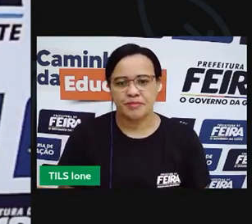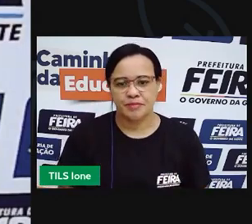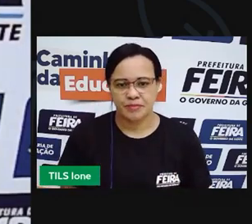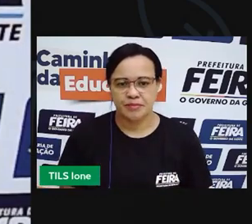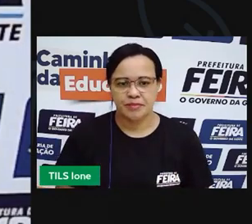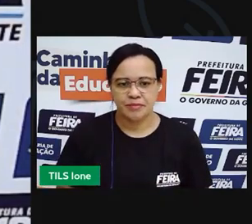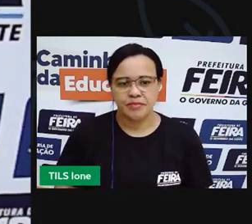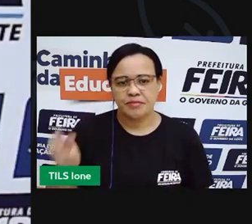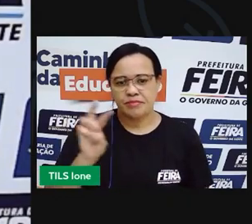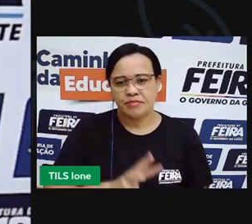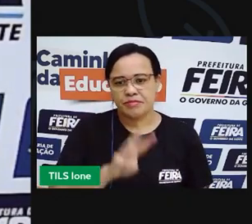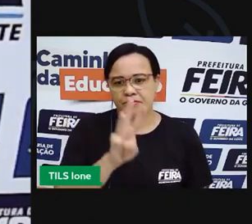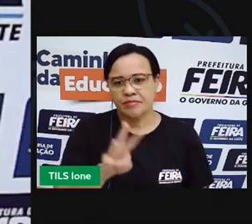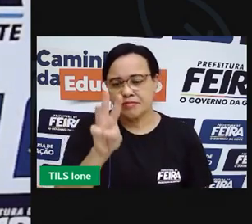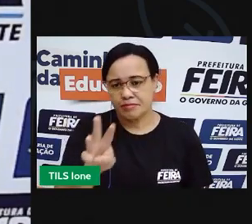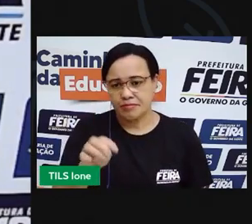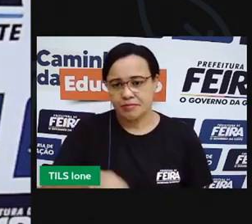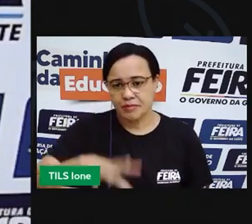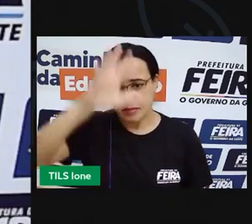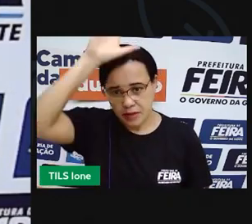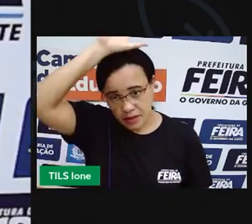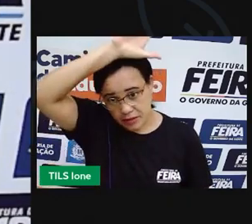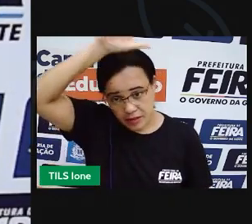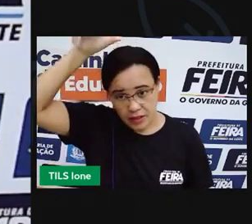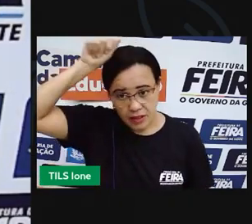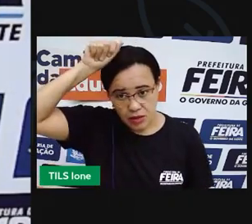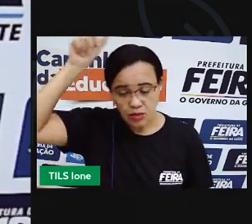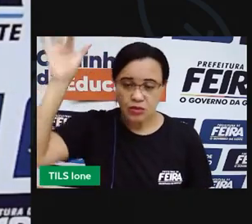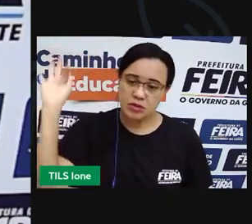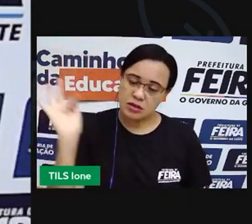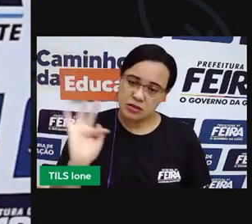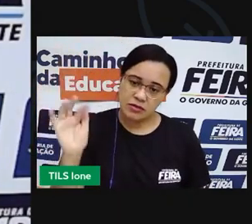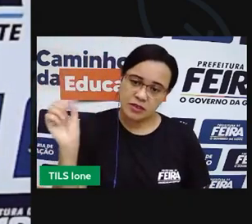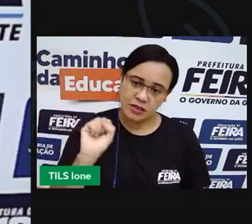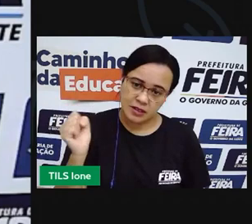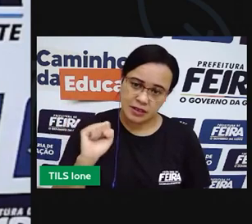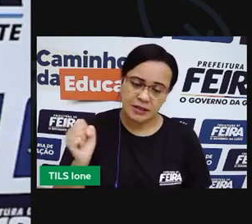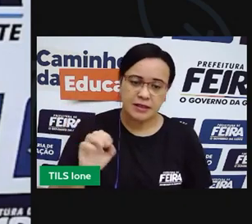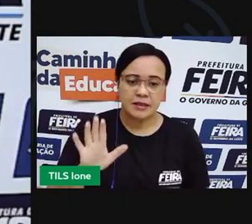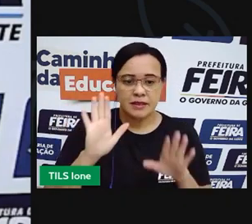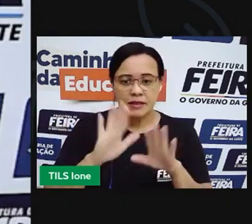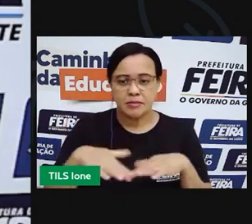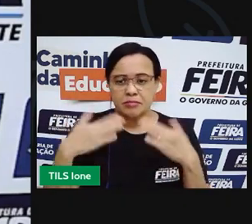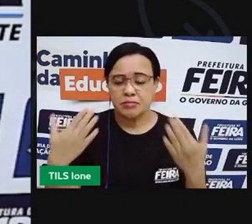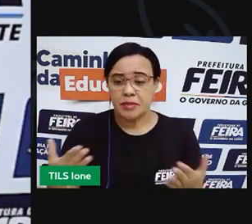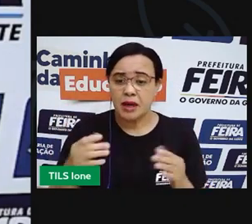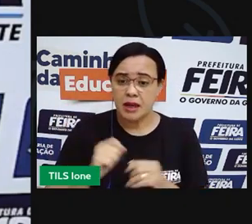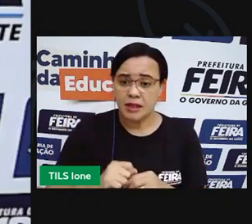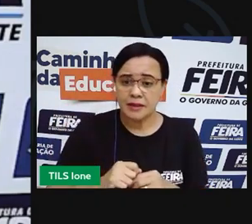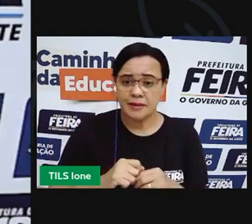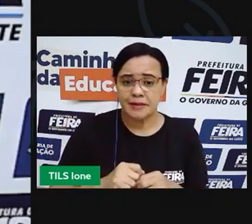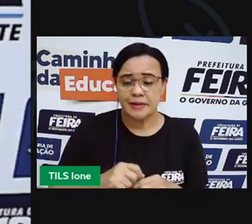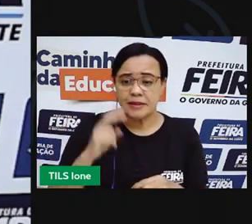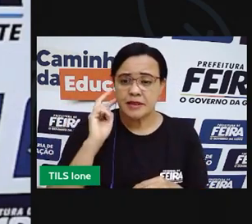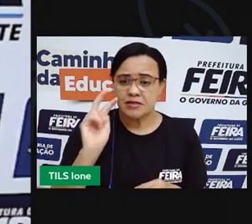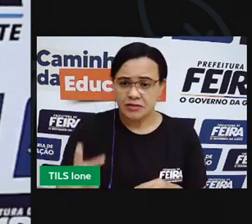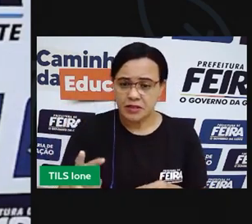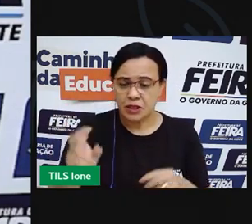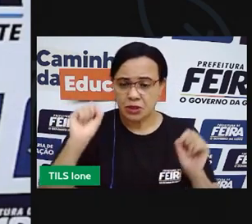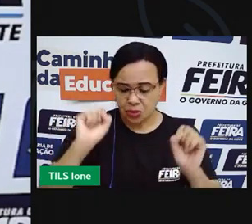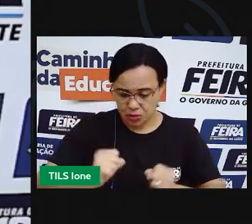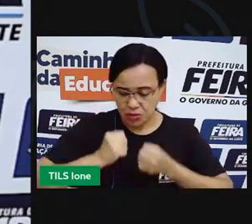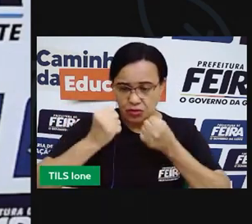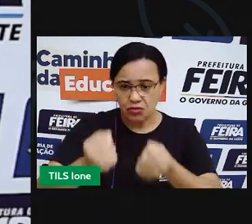O site da Prefeitura. E aí, criançada, a gente viu que, apesar dos esforços, da